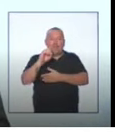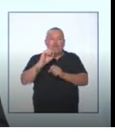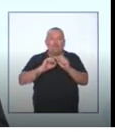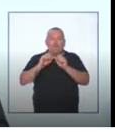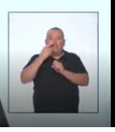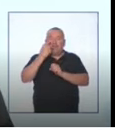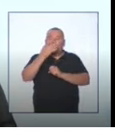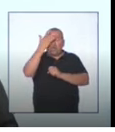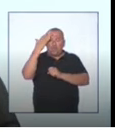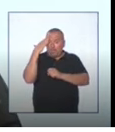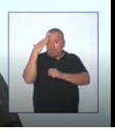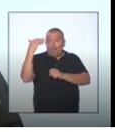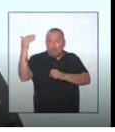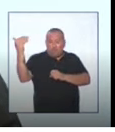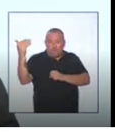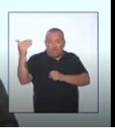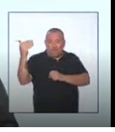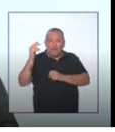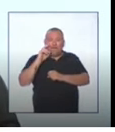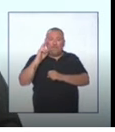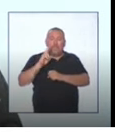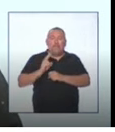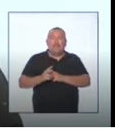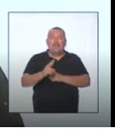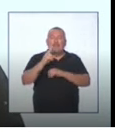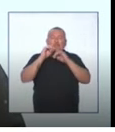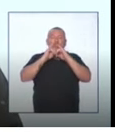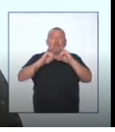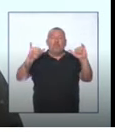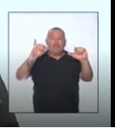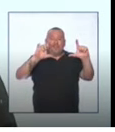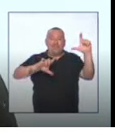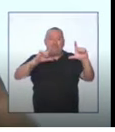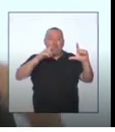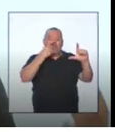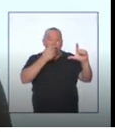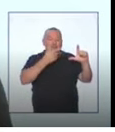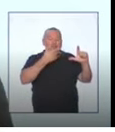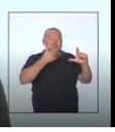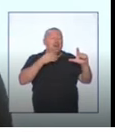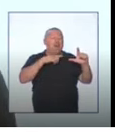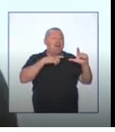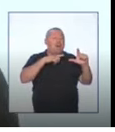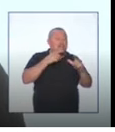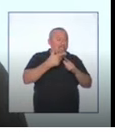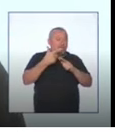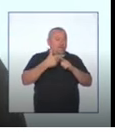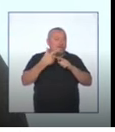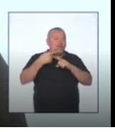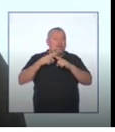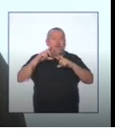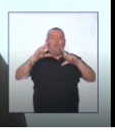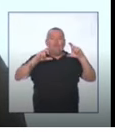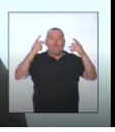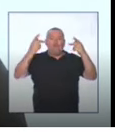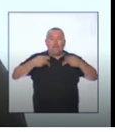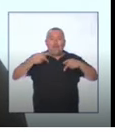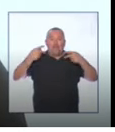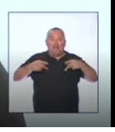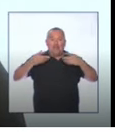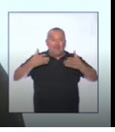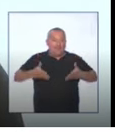de artista, que nós sempre vemos aí em notícias falando que vazou alguma foto íntima. Então, ter esses